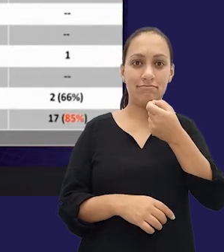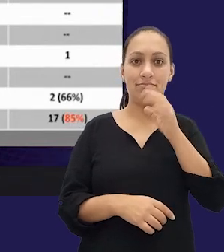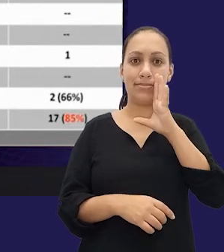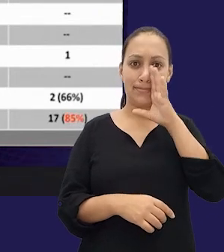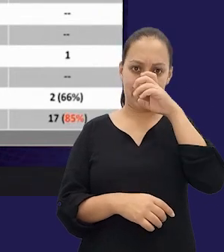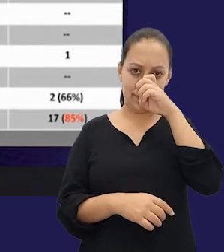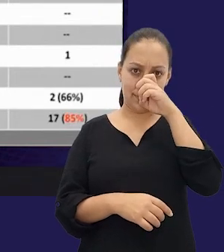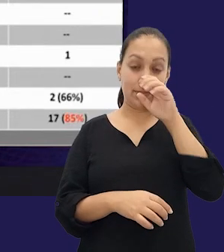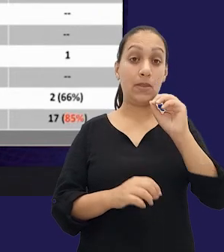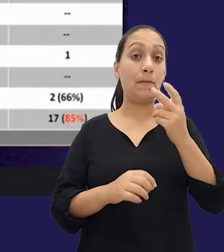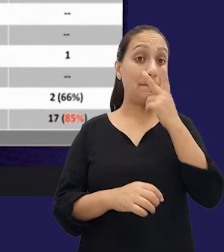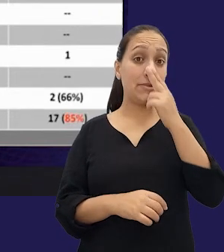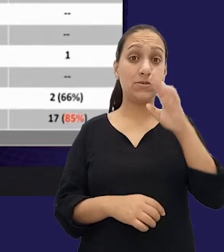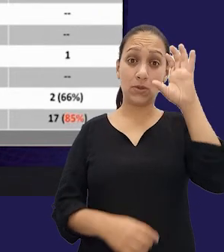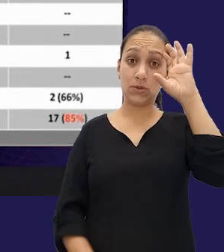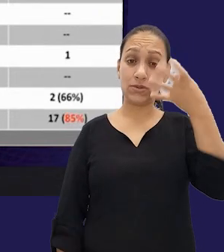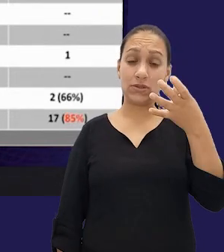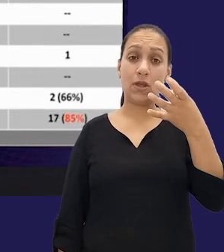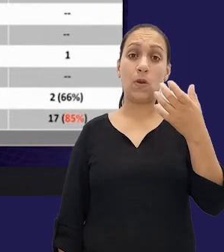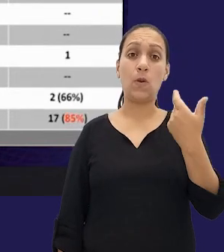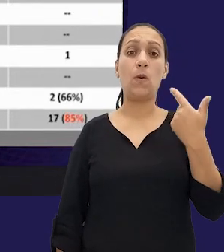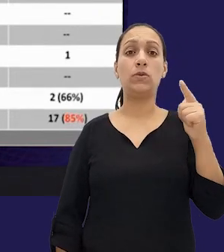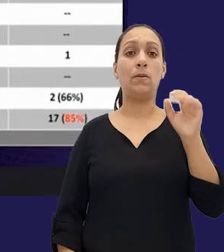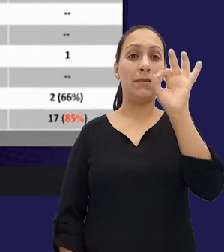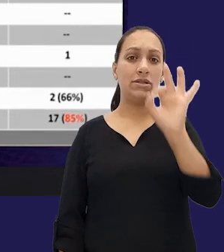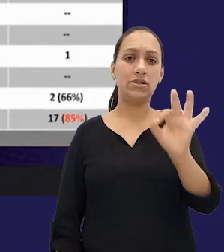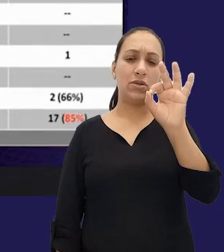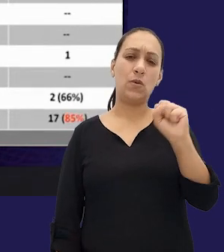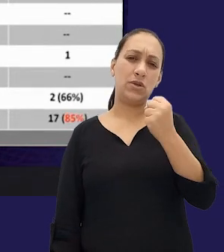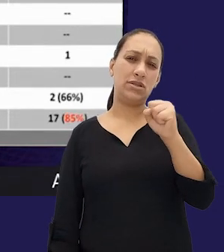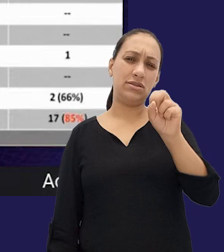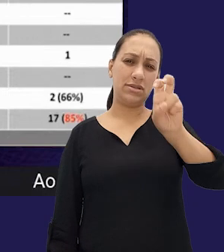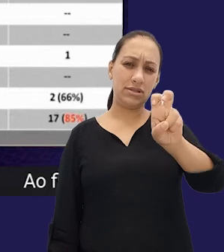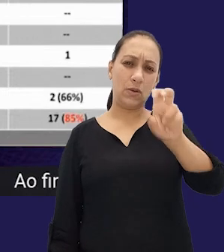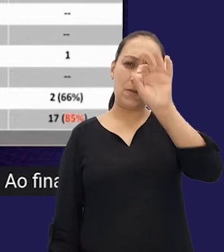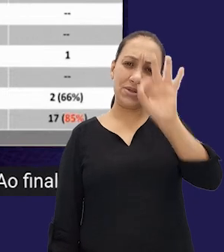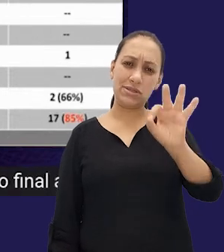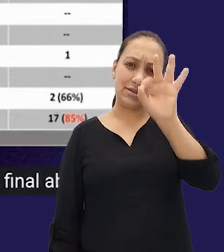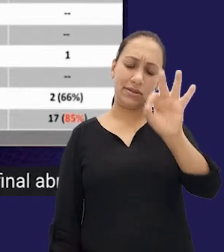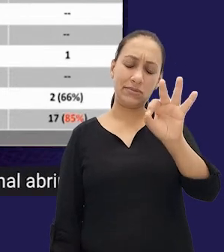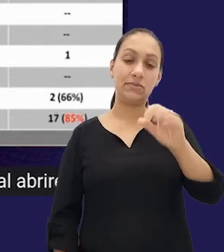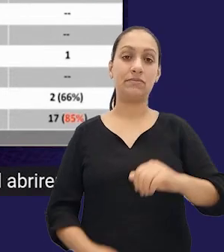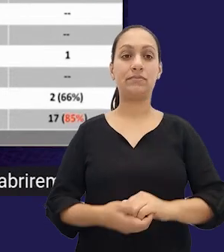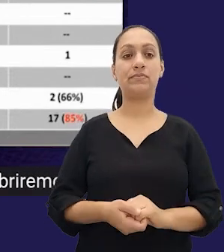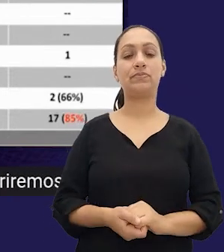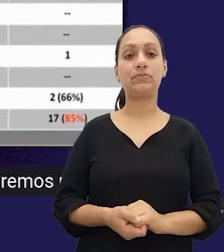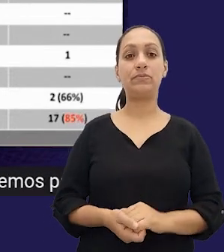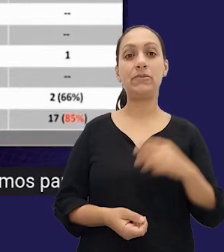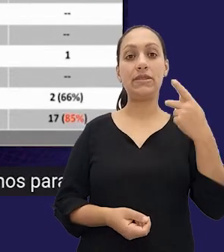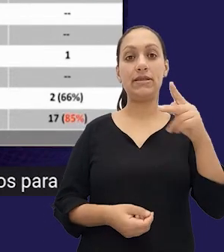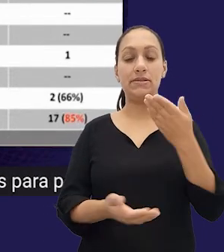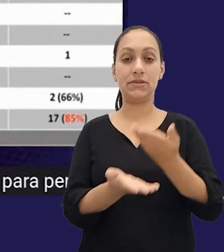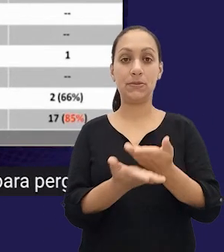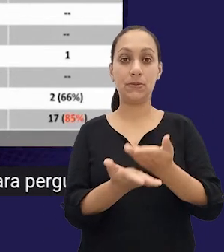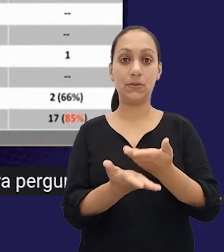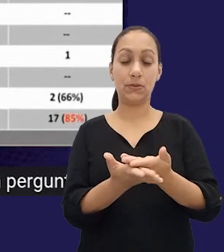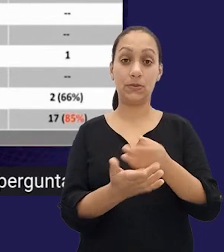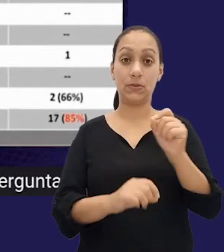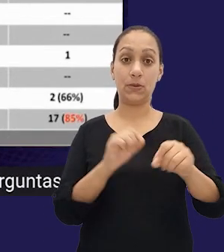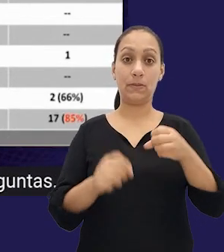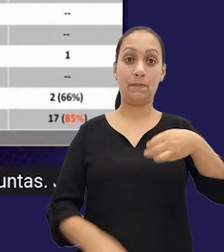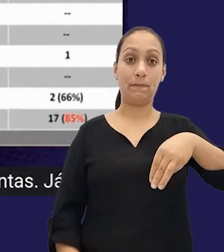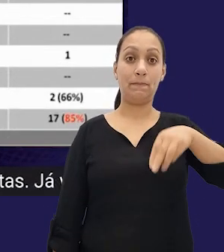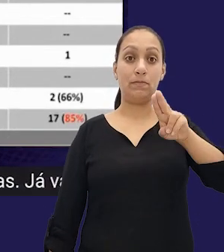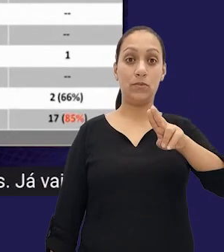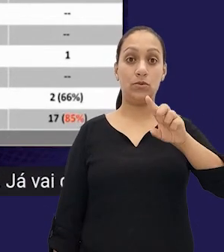mesmo aconteceu com Staphylococcus aureus, tá? Um percentual aí de 85% dos Staphylococcus aureus desse estudo eram